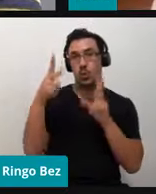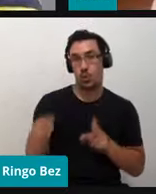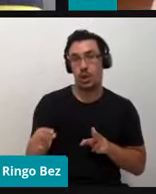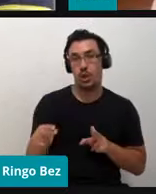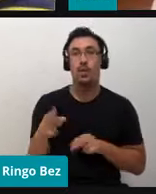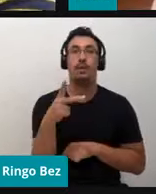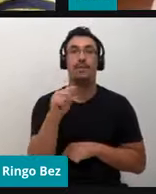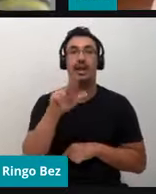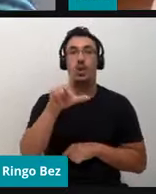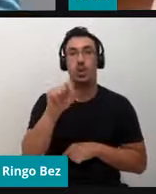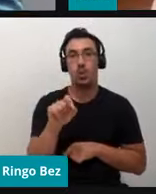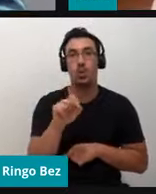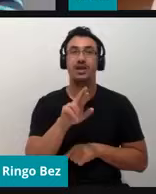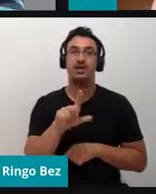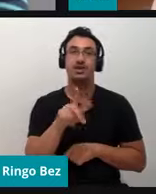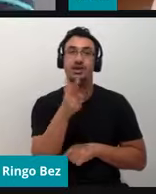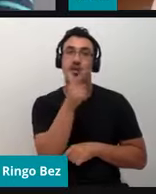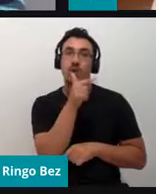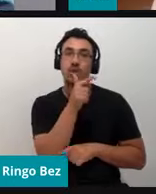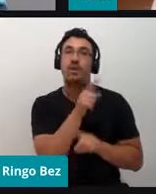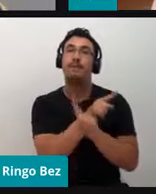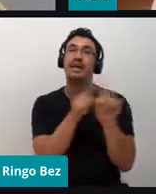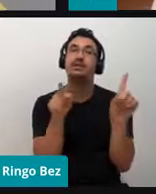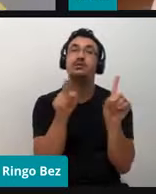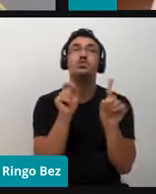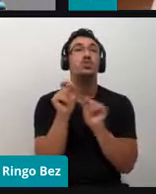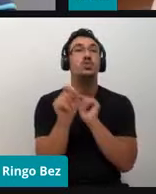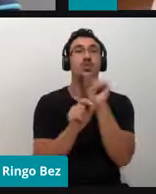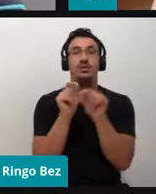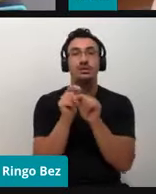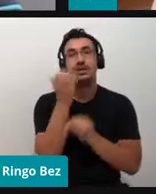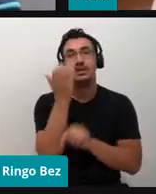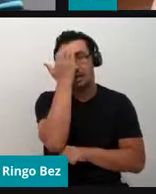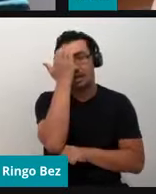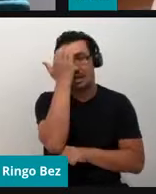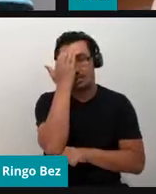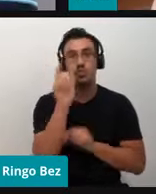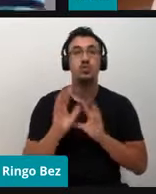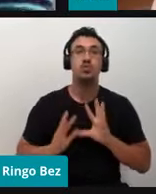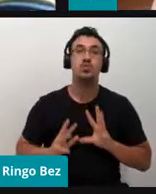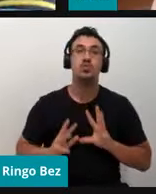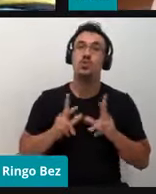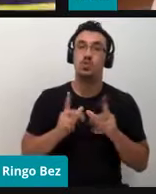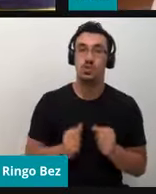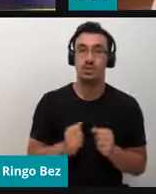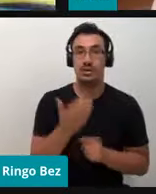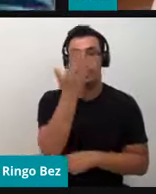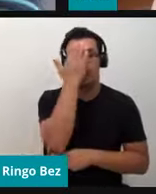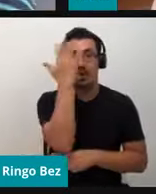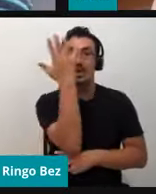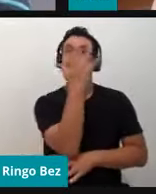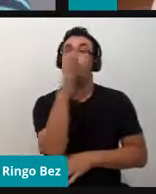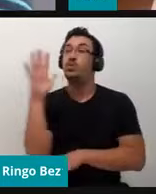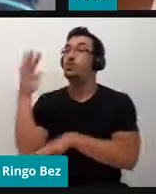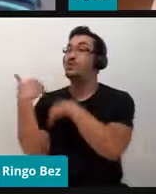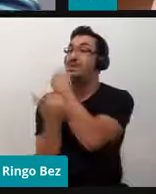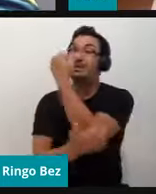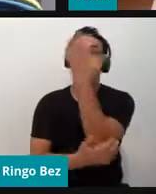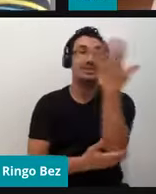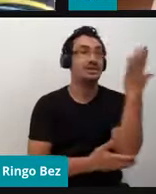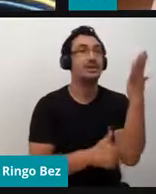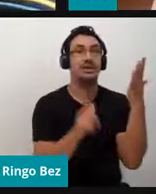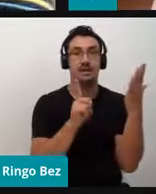a água como um serviço, né, mas nós sabemos que a natureza toda